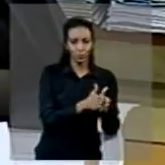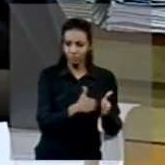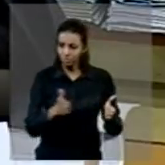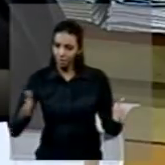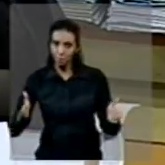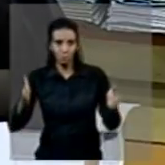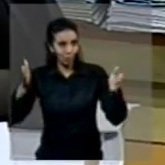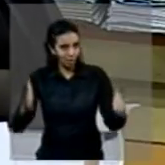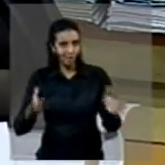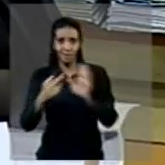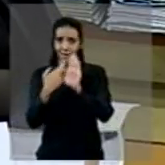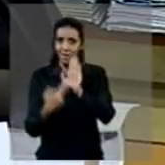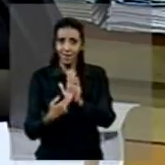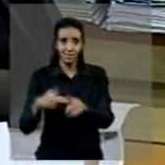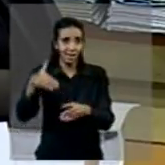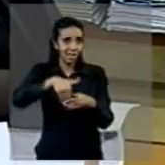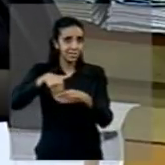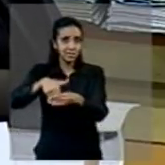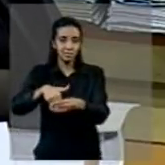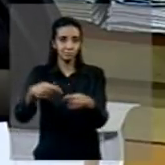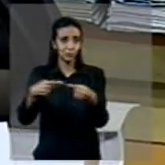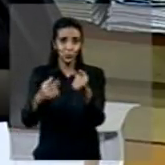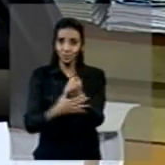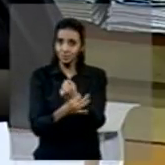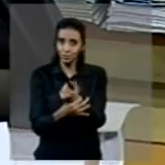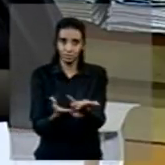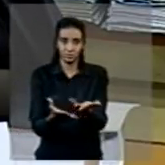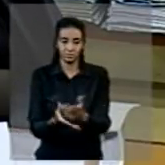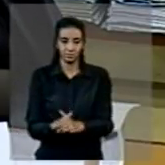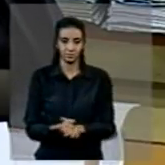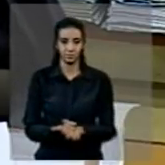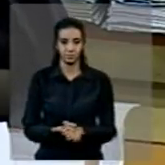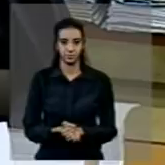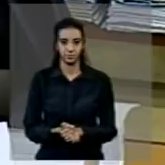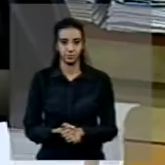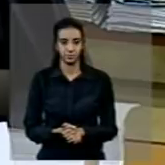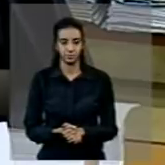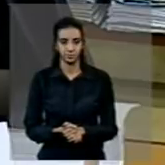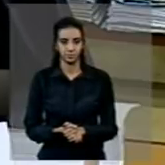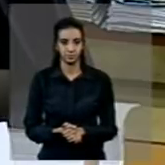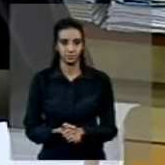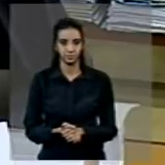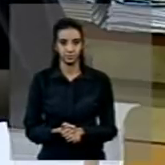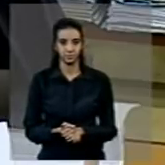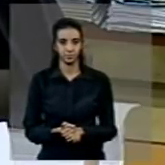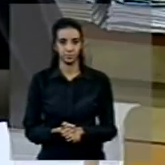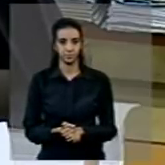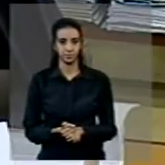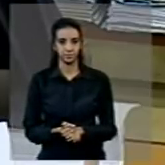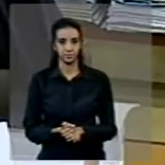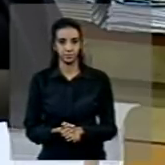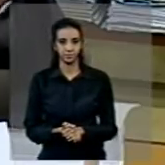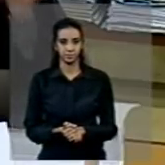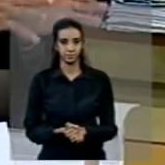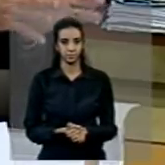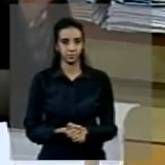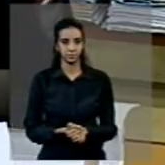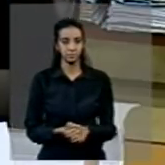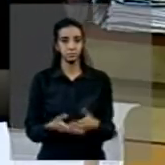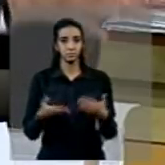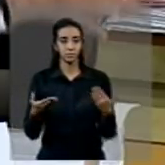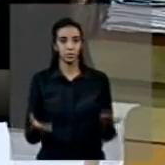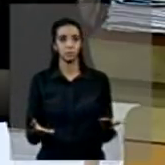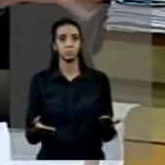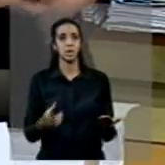processo eleitoral, à própria segurança do processo. Aqui se faz, portanto, uma ponderação e se